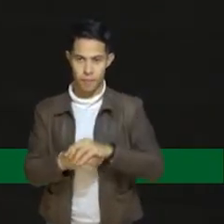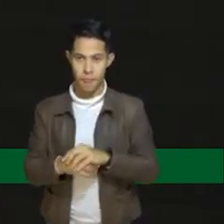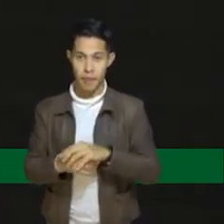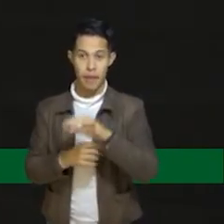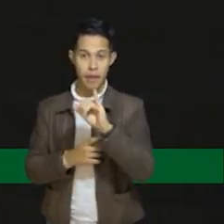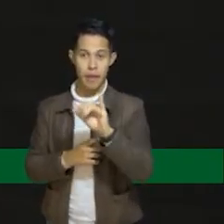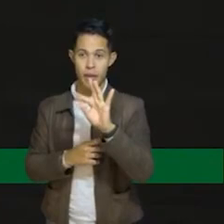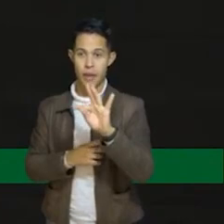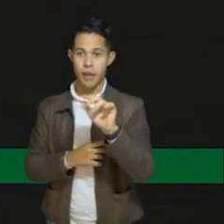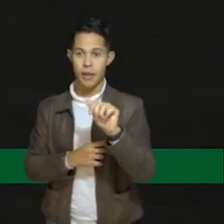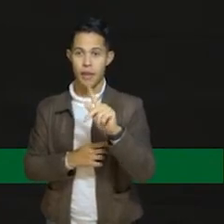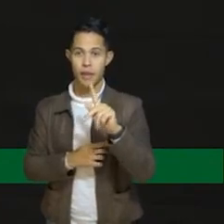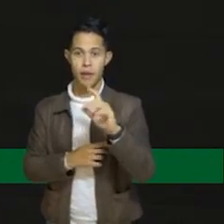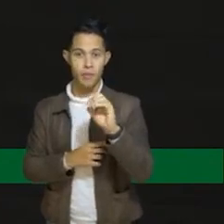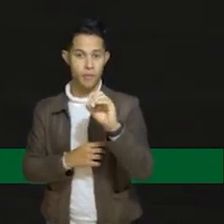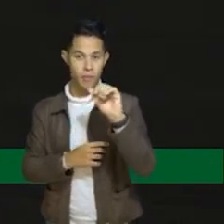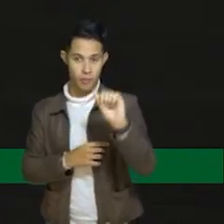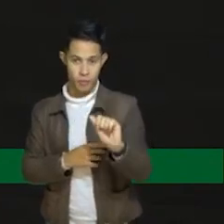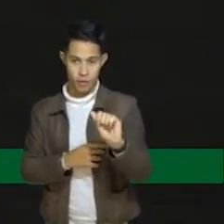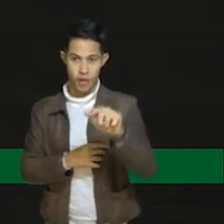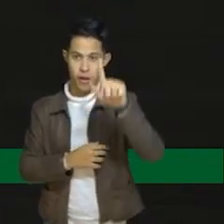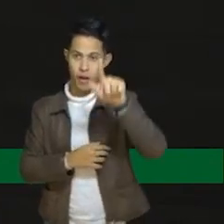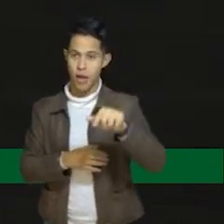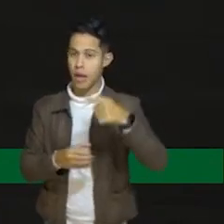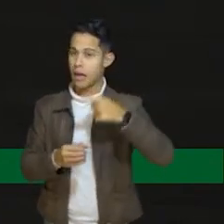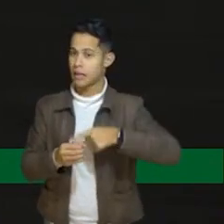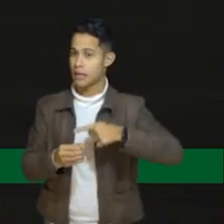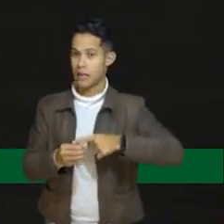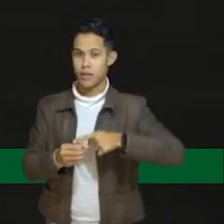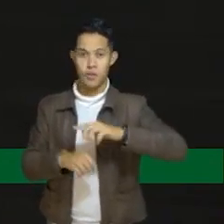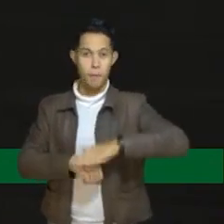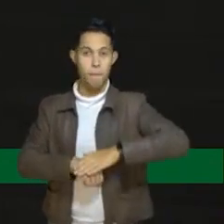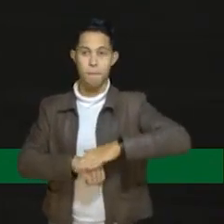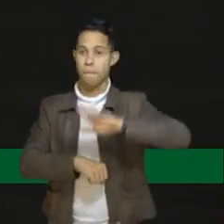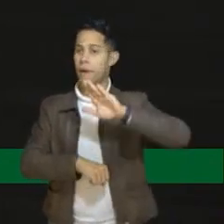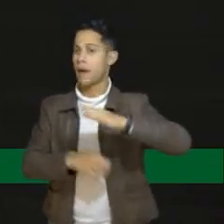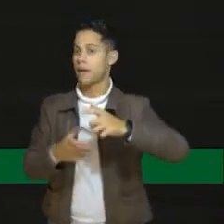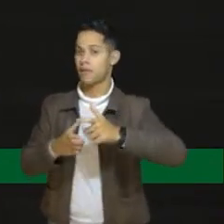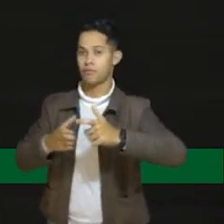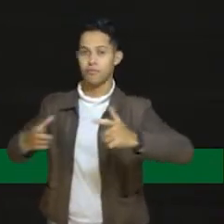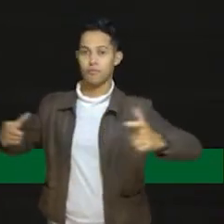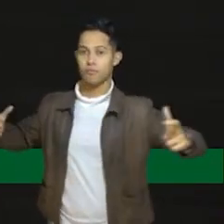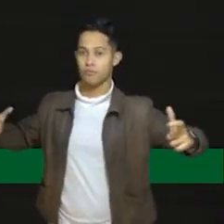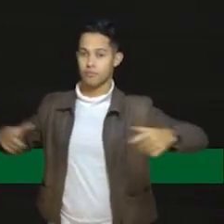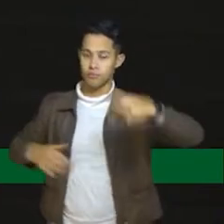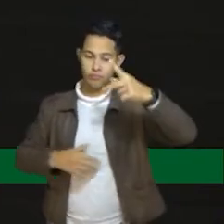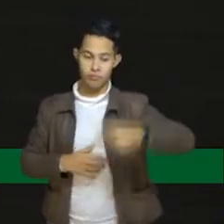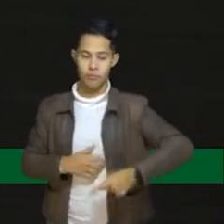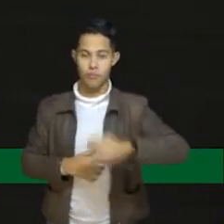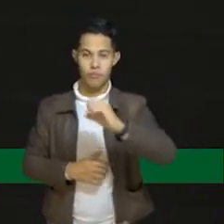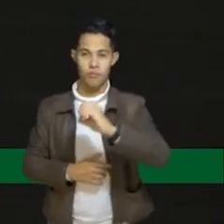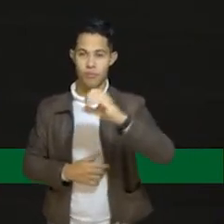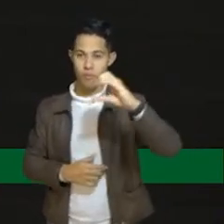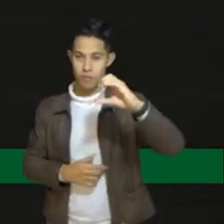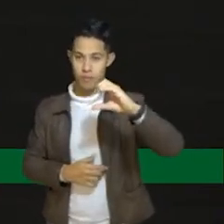Catarina. É a cidade que mais cresce em Santa Catarina e tem um potencial de crescer ainda